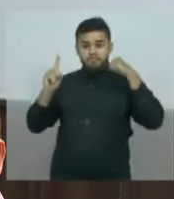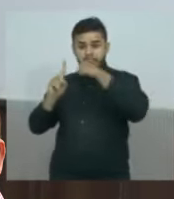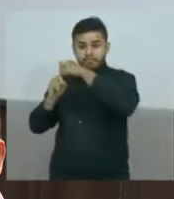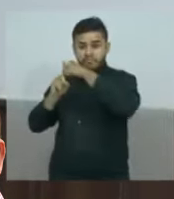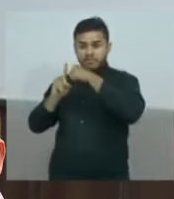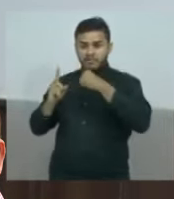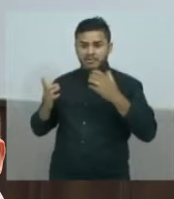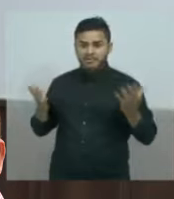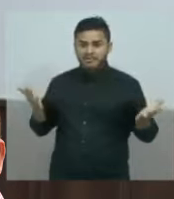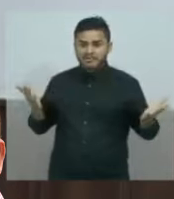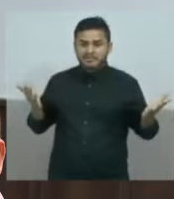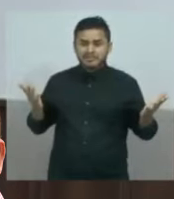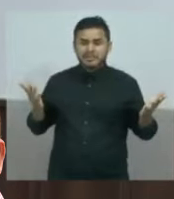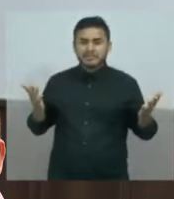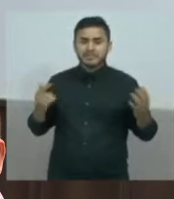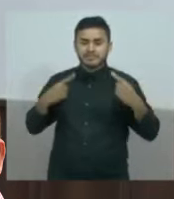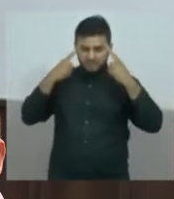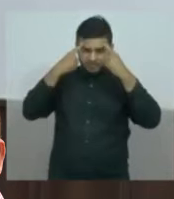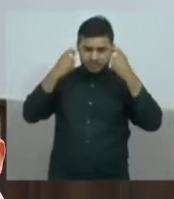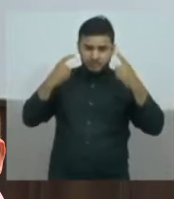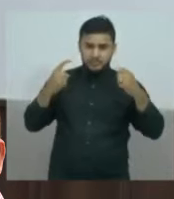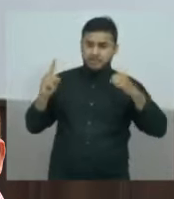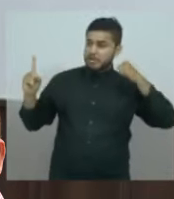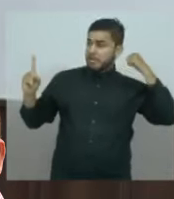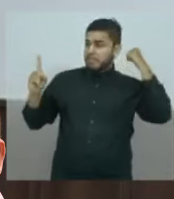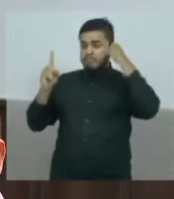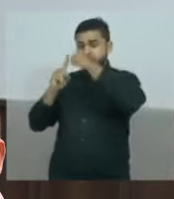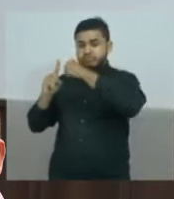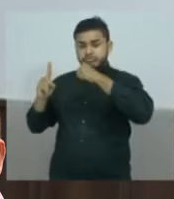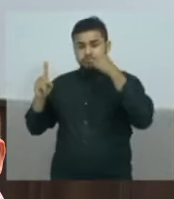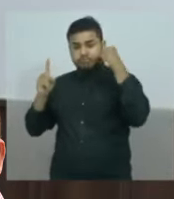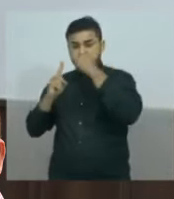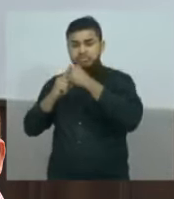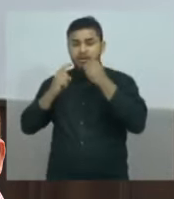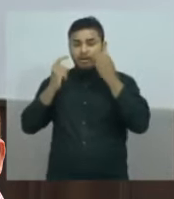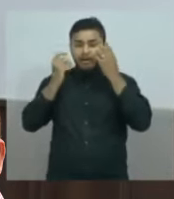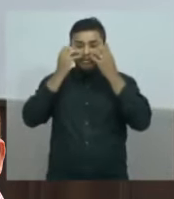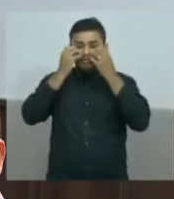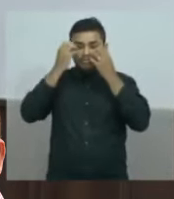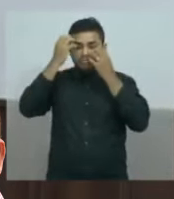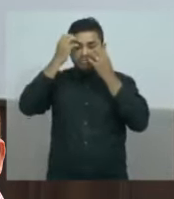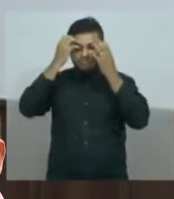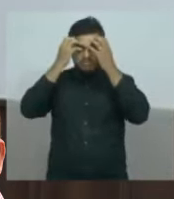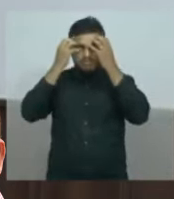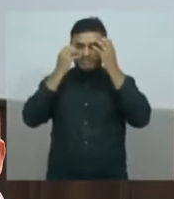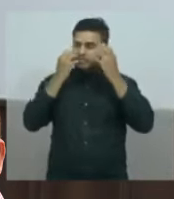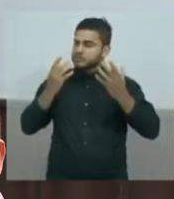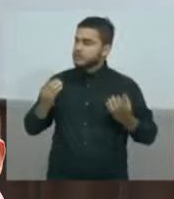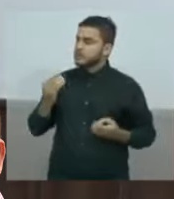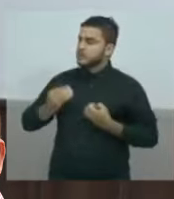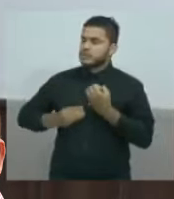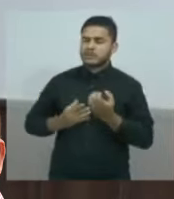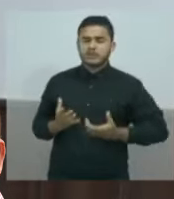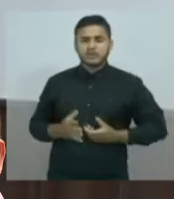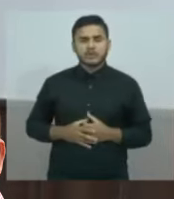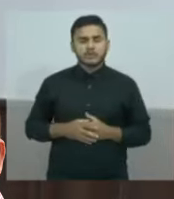de maneira violenta, deformando, inclusive, o rosto do jovem. De onde é que vem